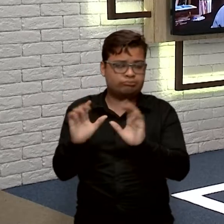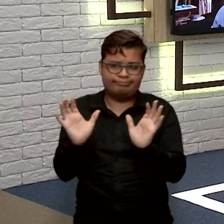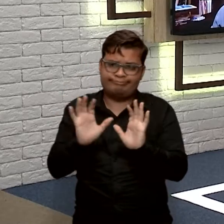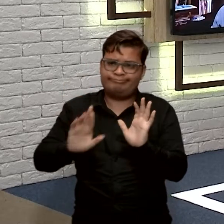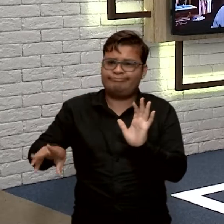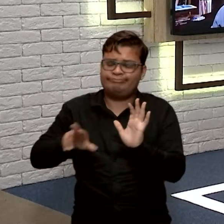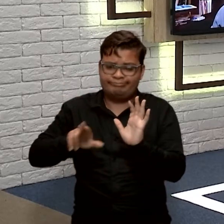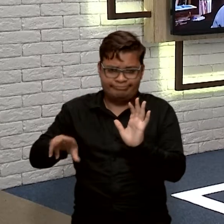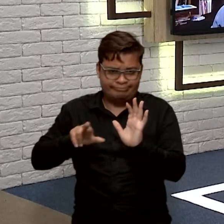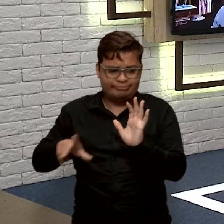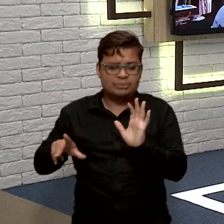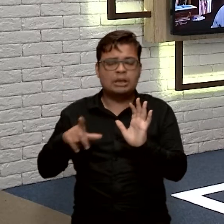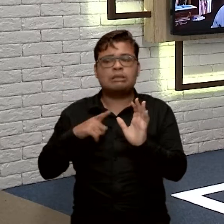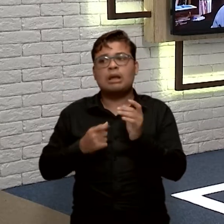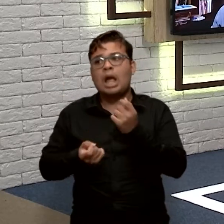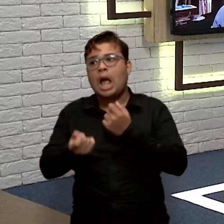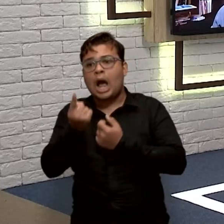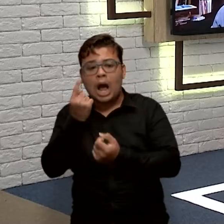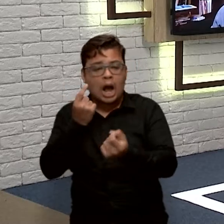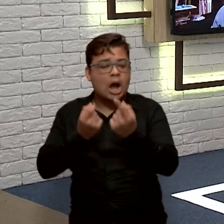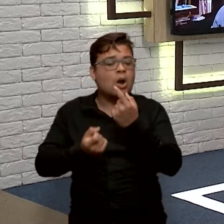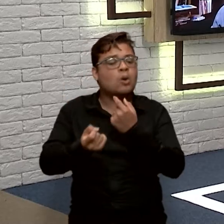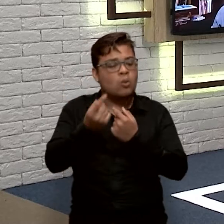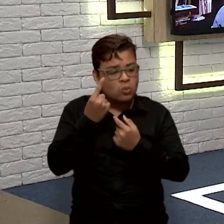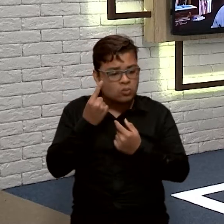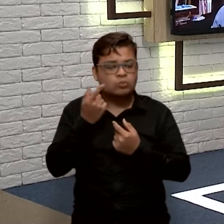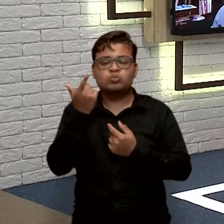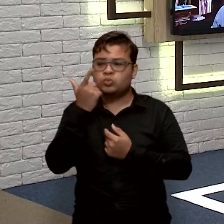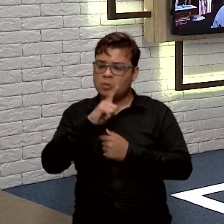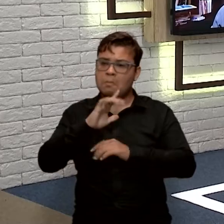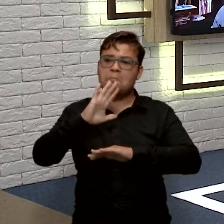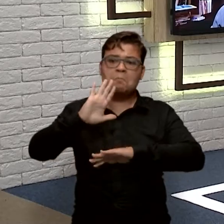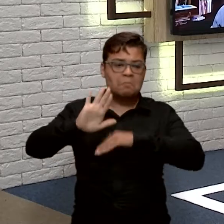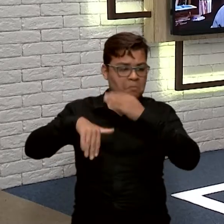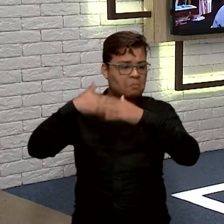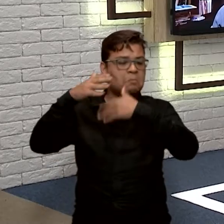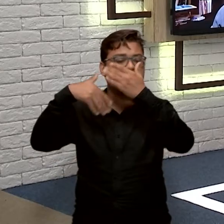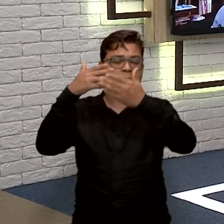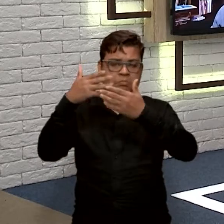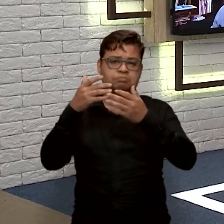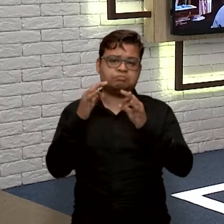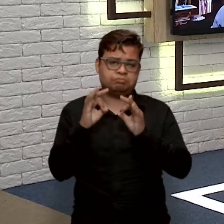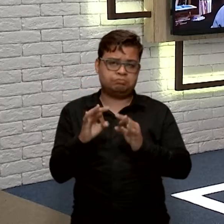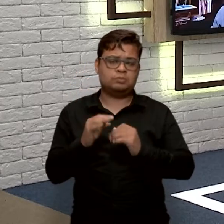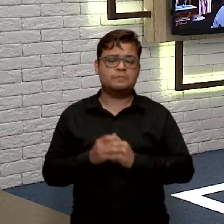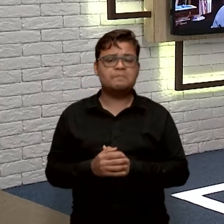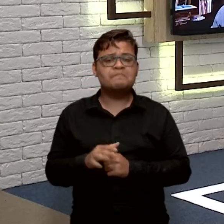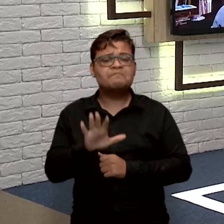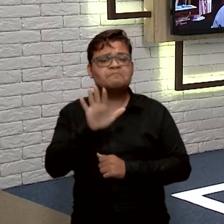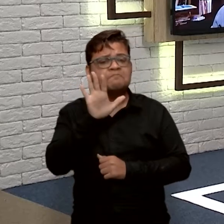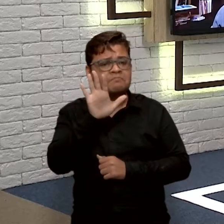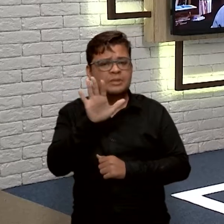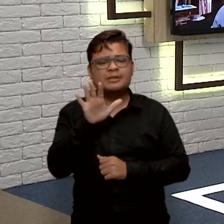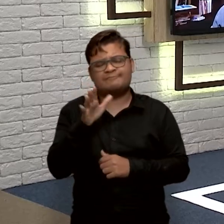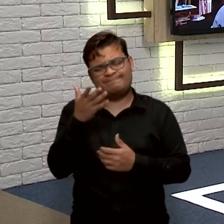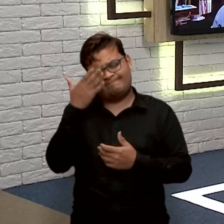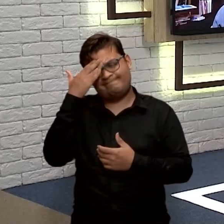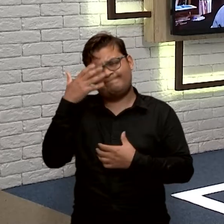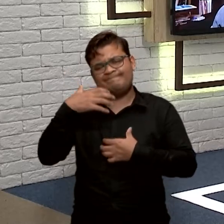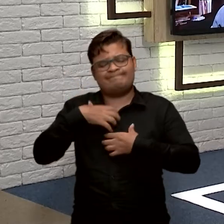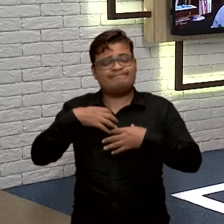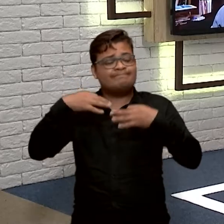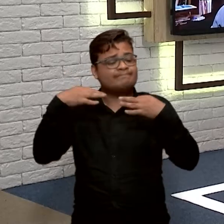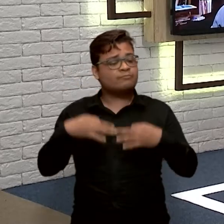conseguem ter essa aptidão, que conseguem se desenvolver ali dentro dessa maneira. Mas, com certeza, ele